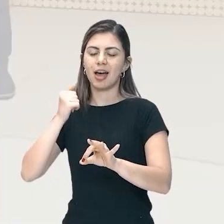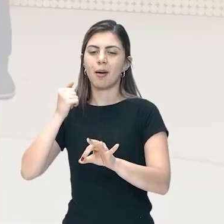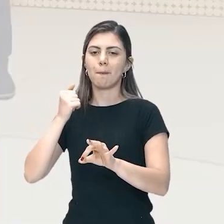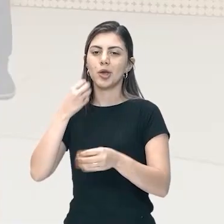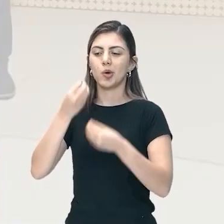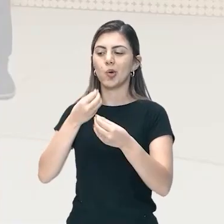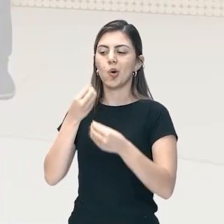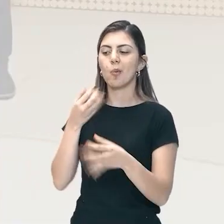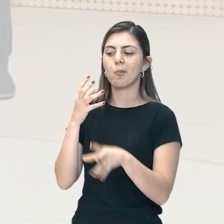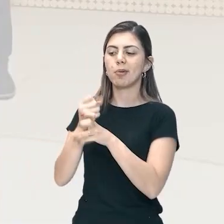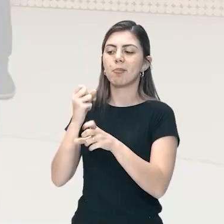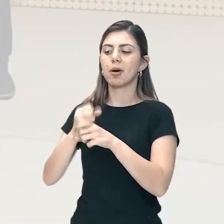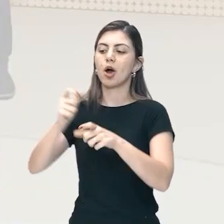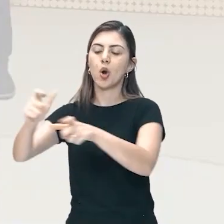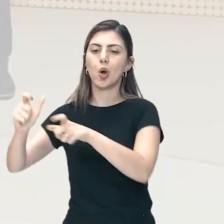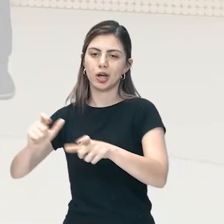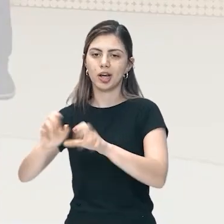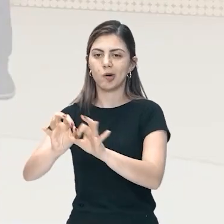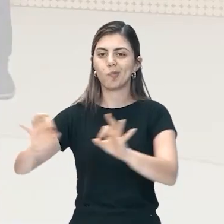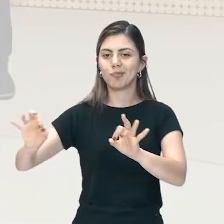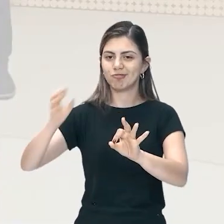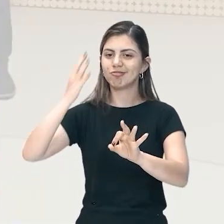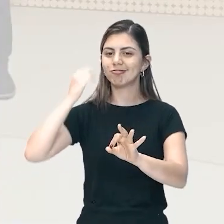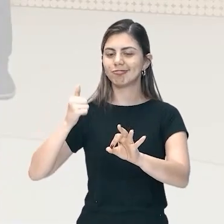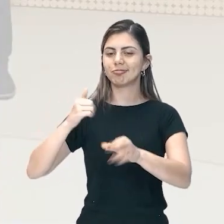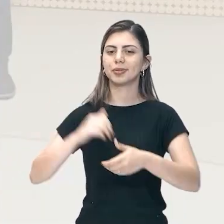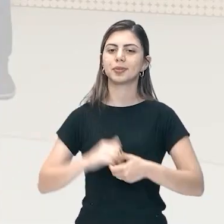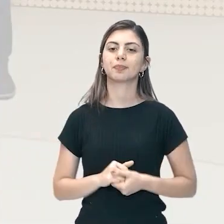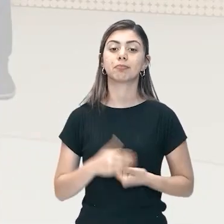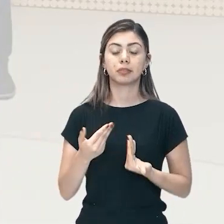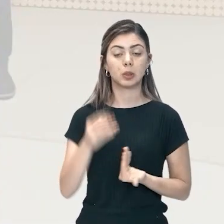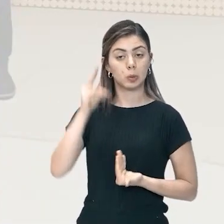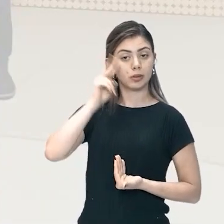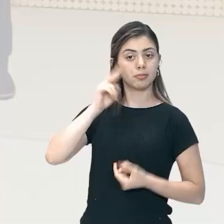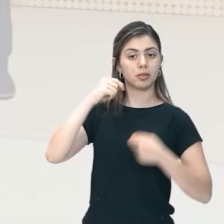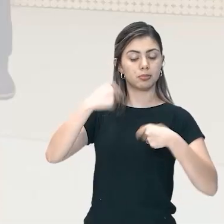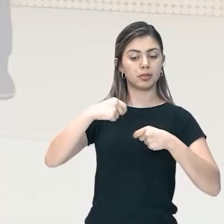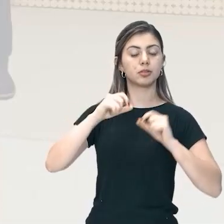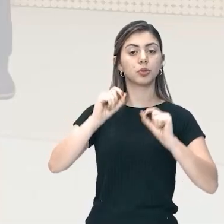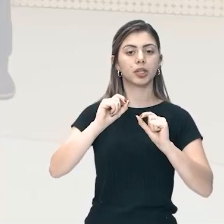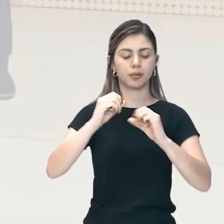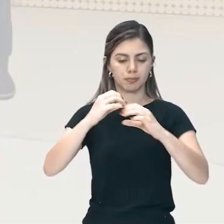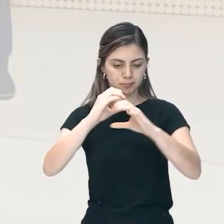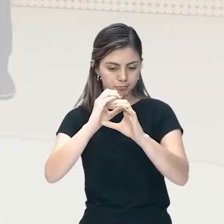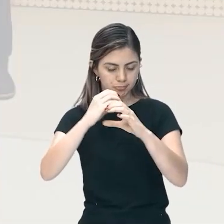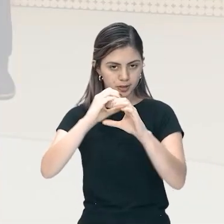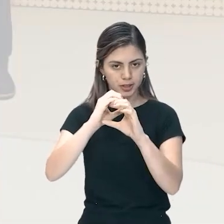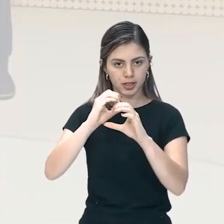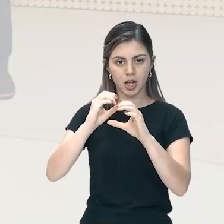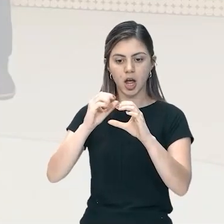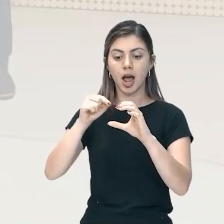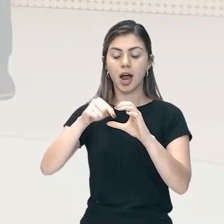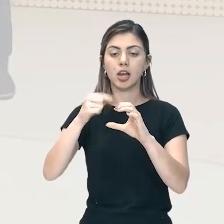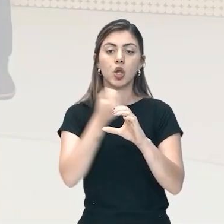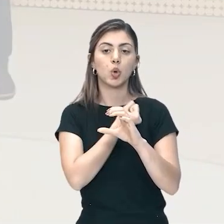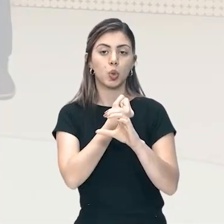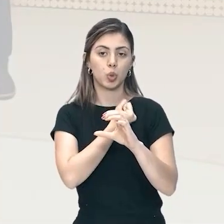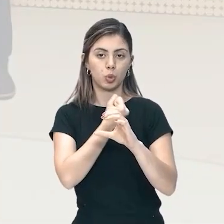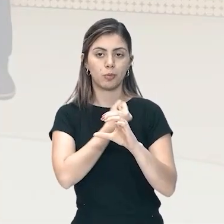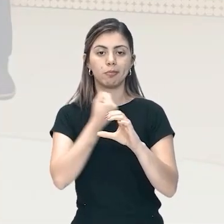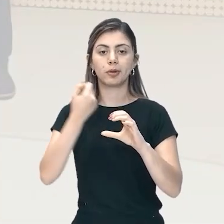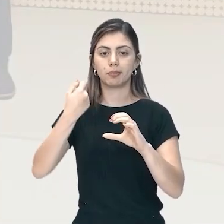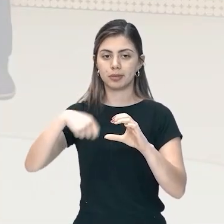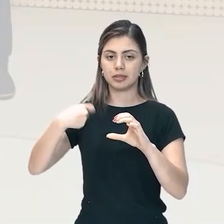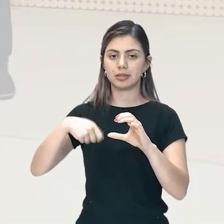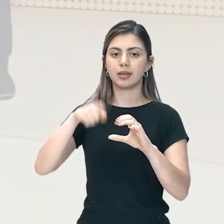será a posição da imagem. Lembrando, eu preciso do foco, tá? Olha aí, o valor do foco, vocês estão vendo aí esse